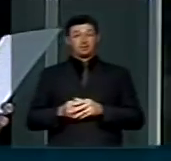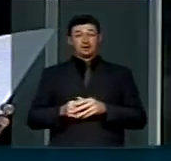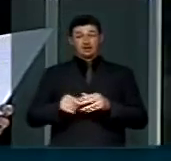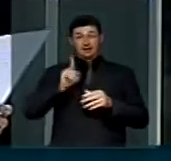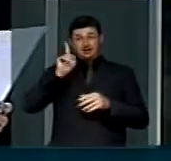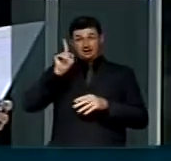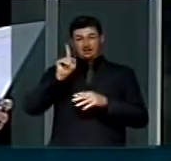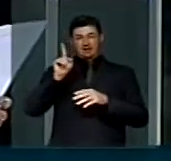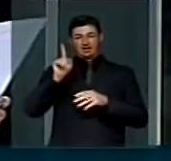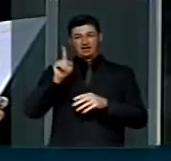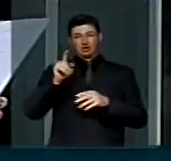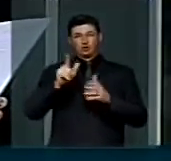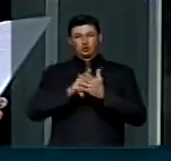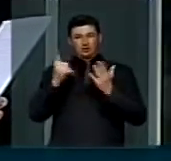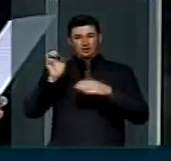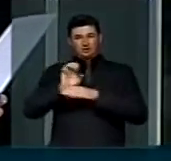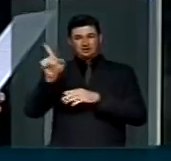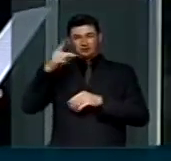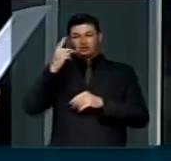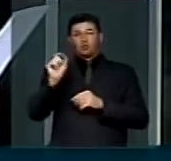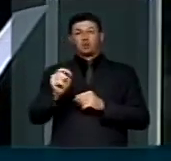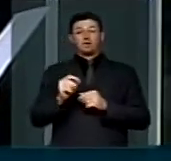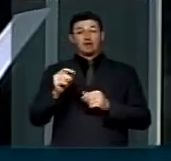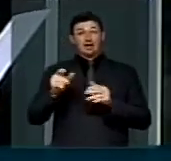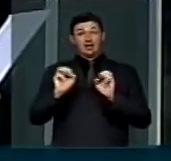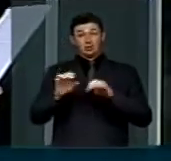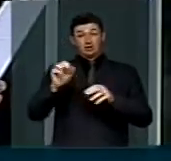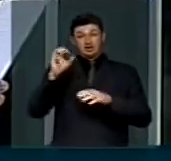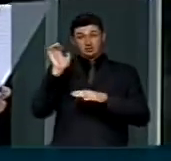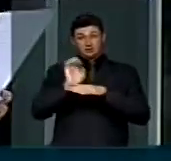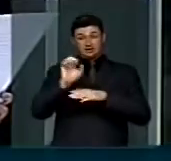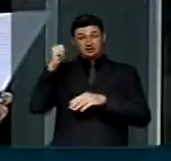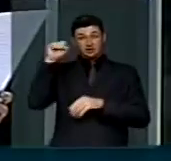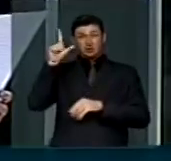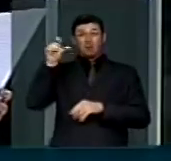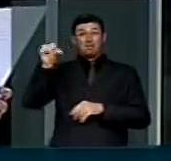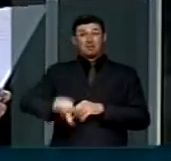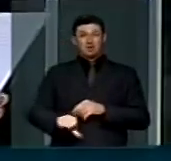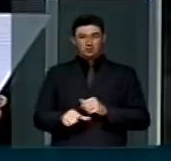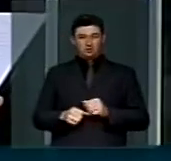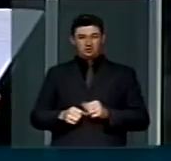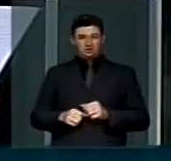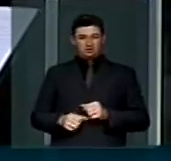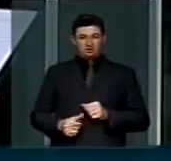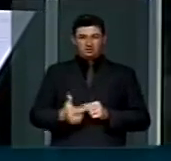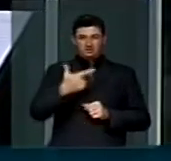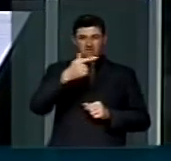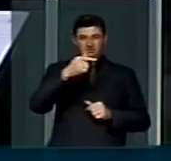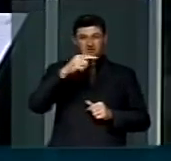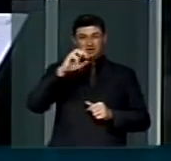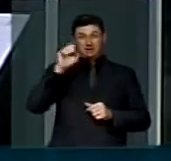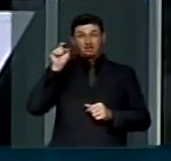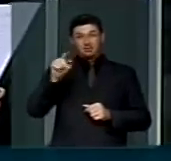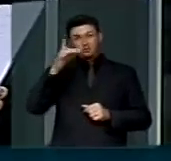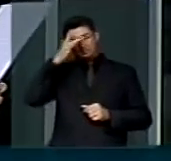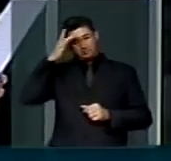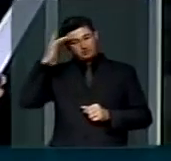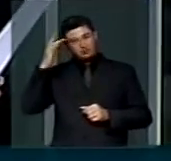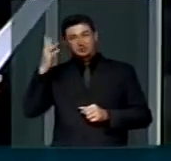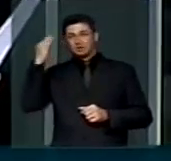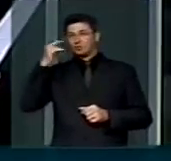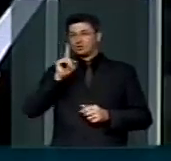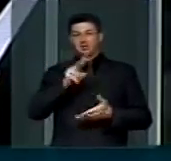Cidade recentemente mostra que a educação no estado de Sergipe é das piores. São mais de 270 mil sergipanos que não sabem nem